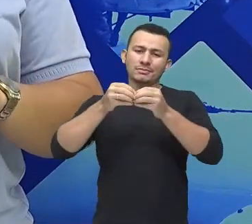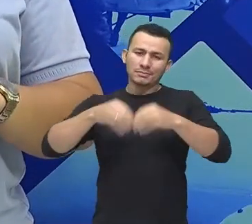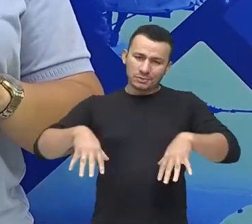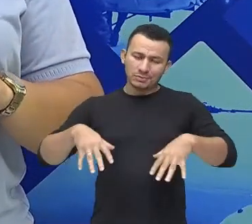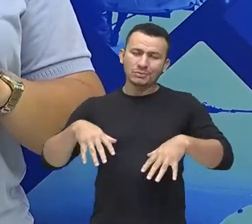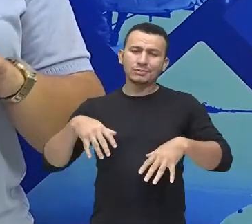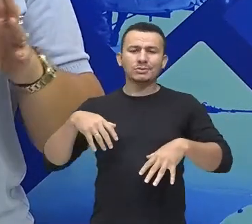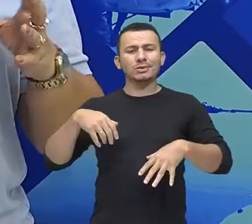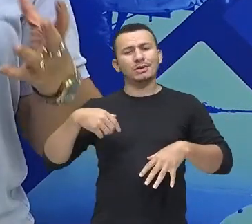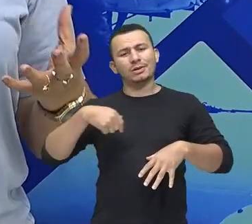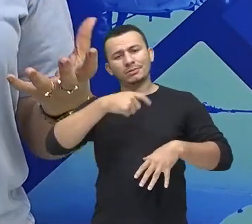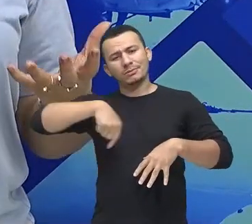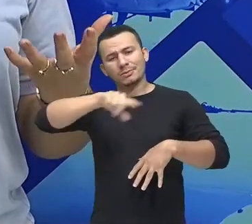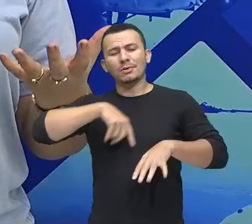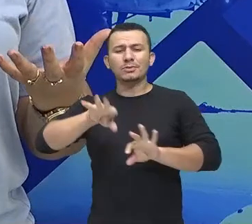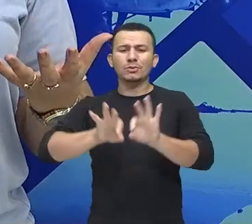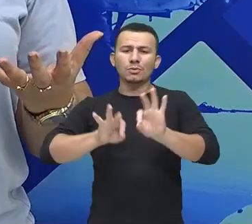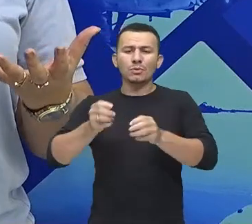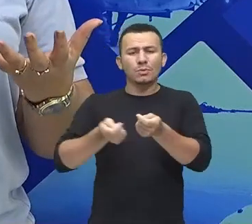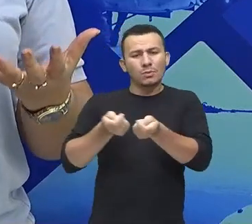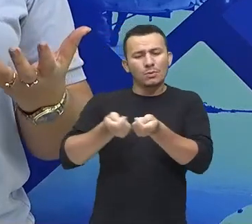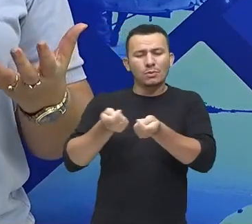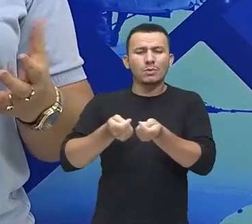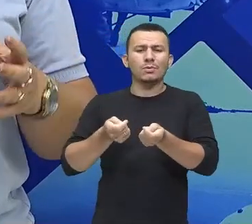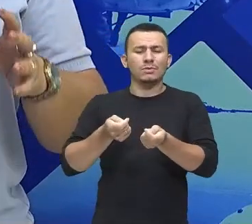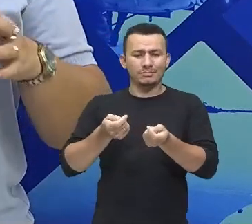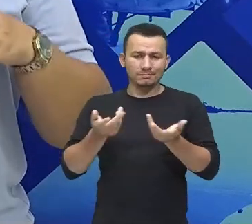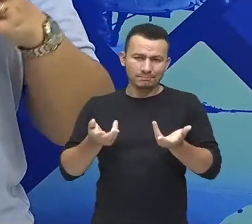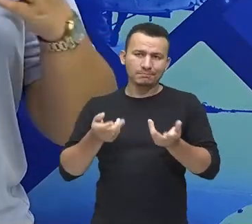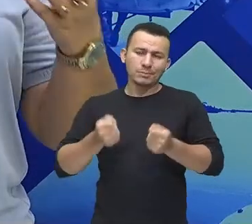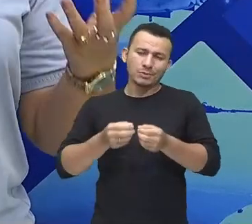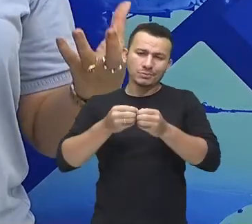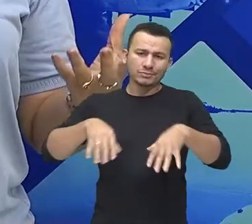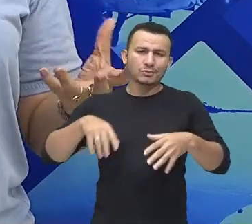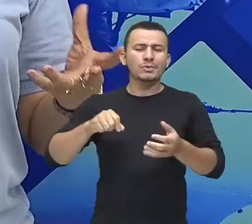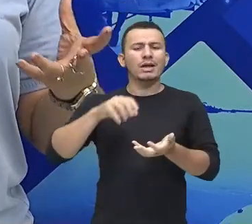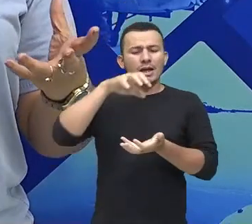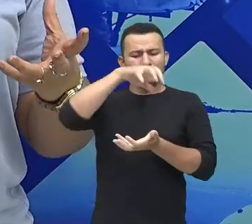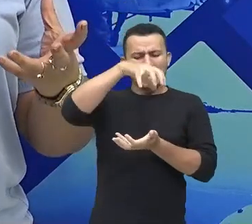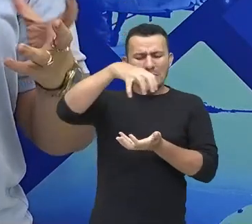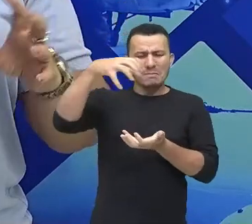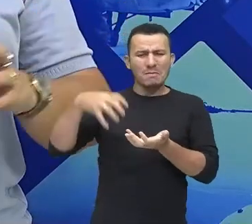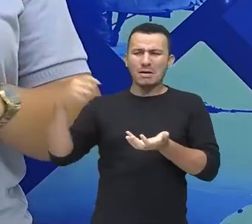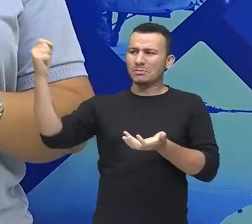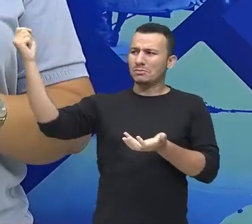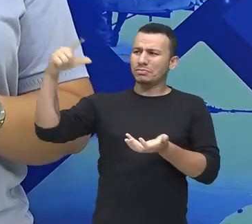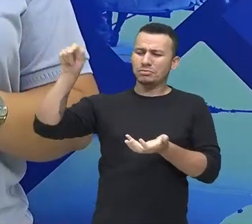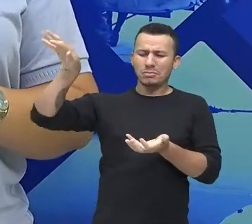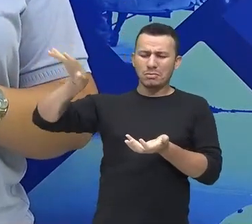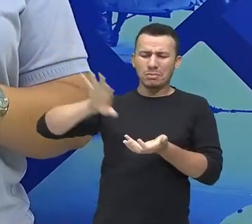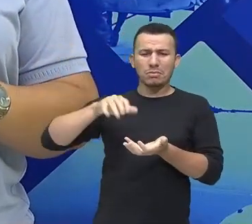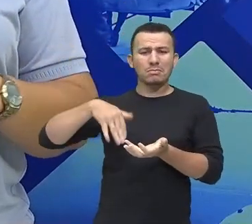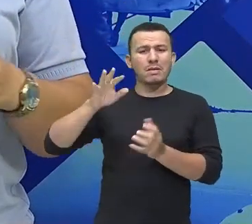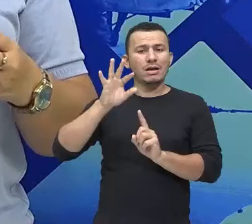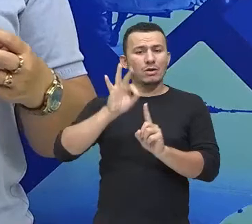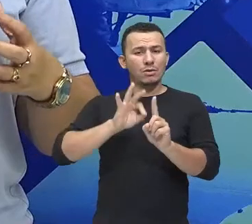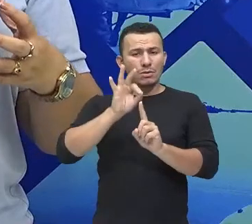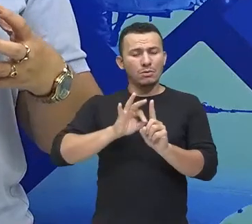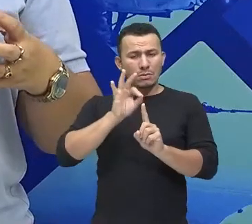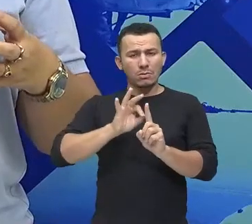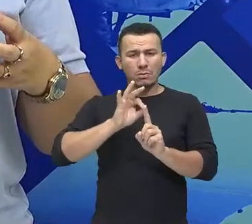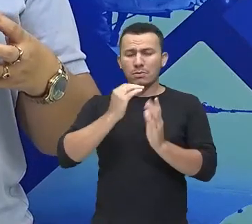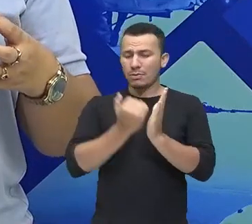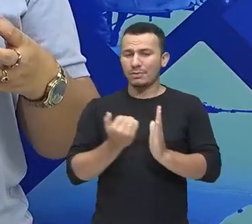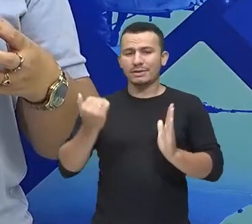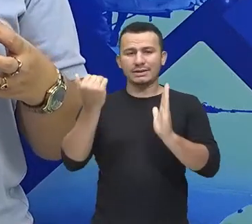aí o nosso equilíbrio na atmosfera, causando buracos na camada de ozônio, fazendo aí